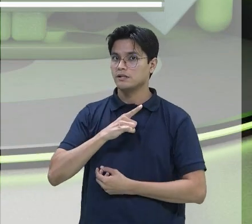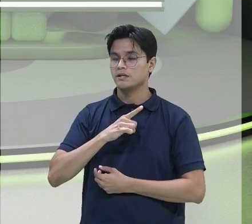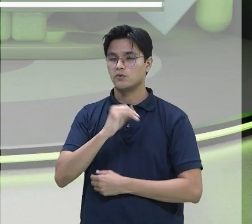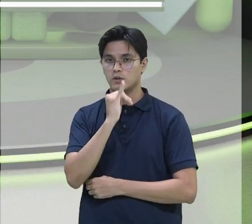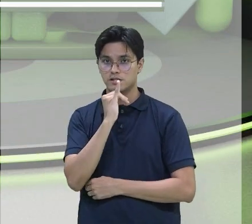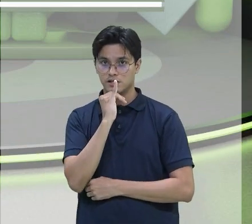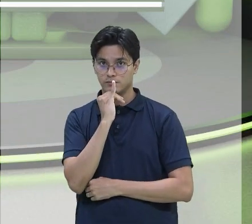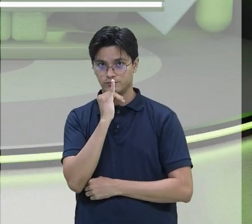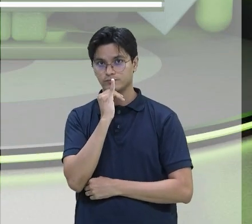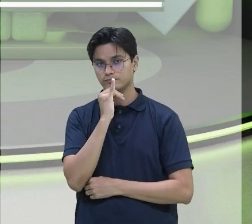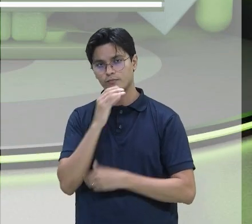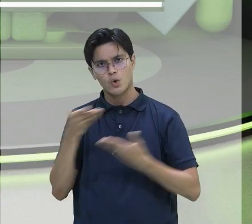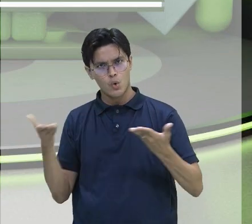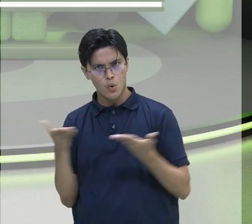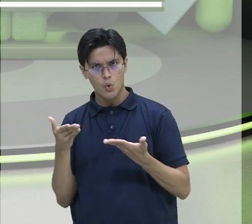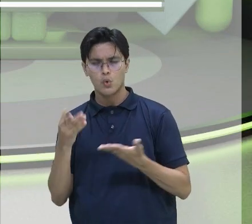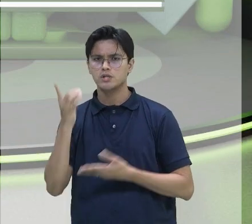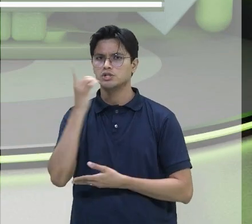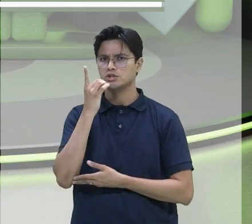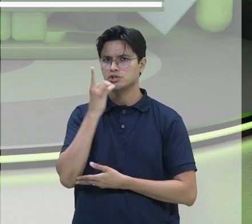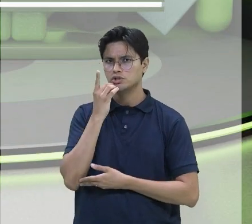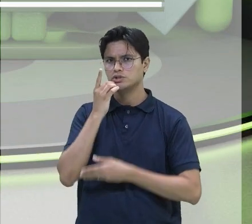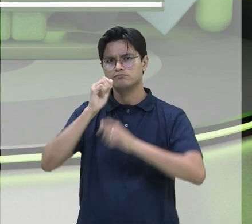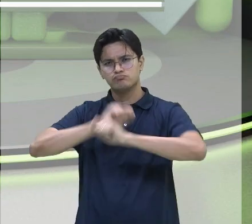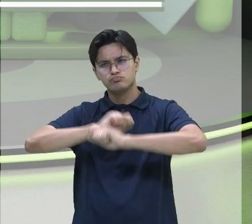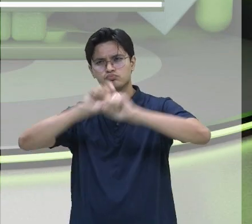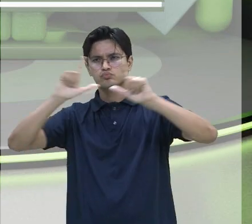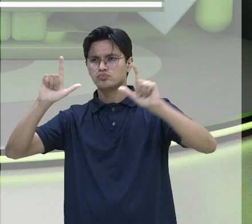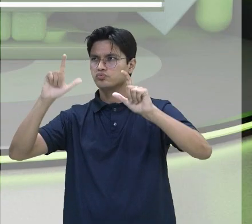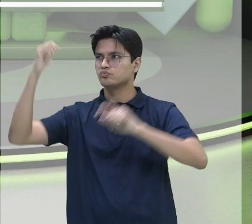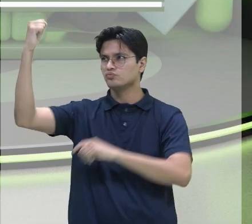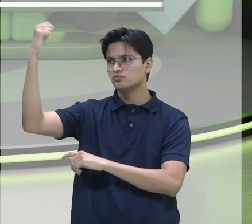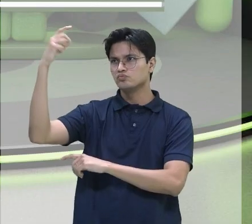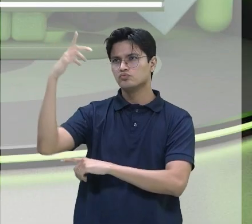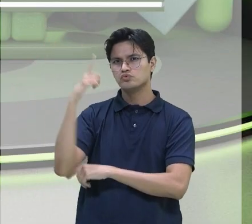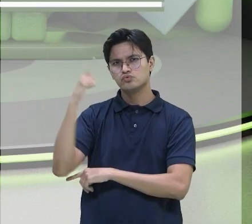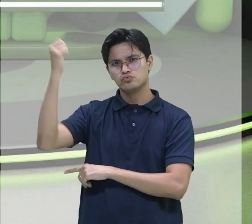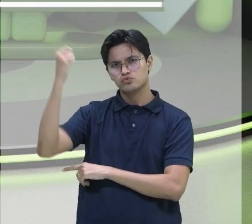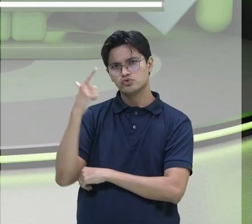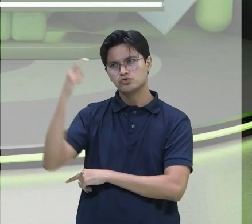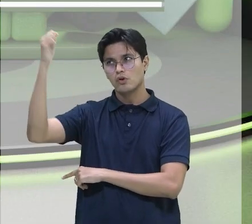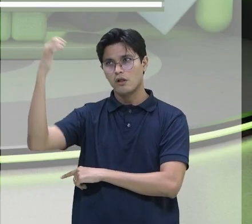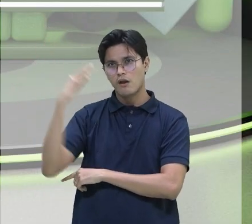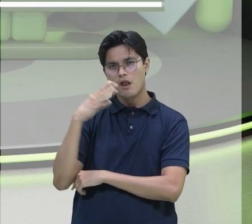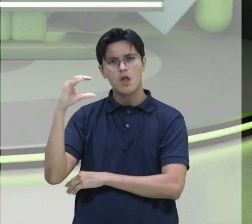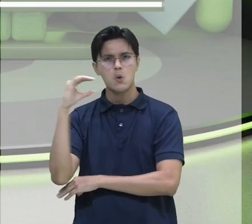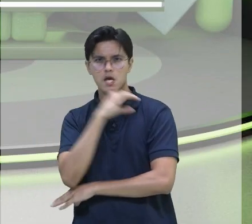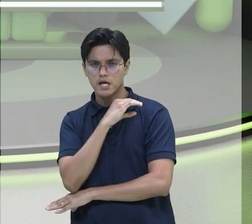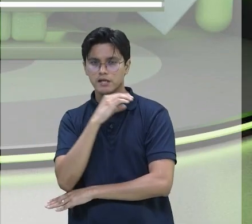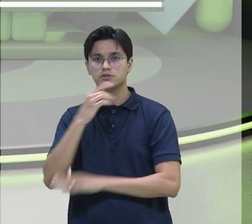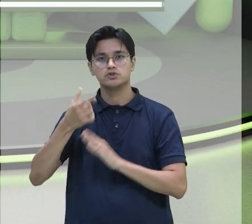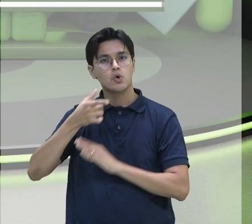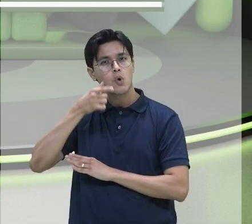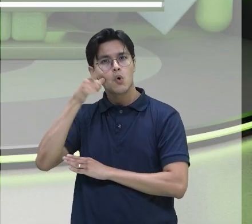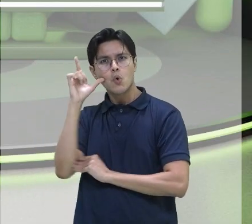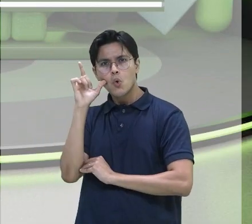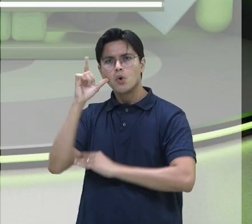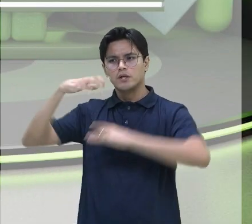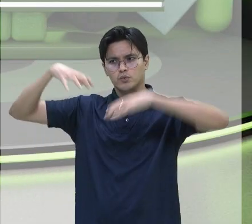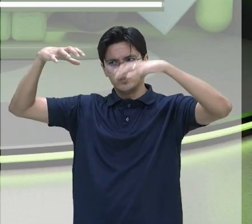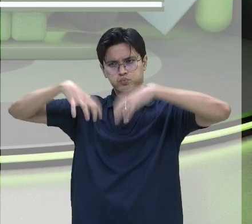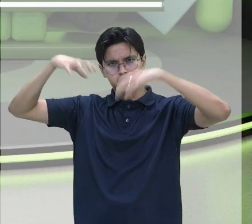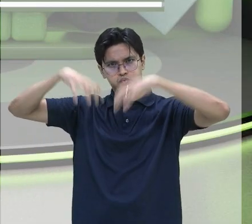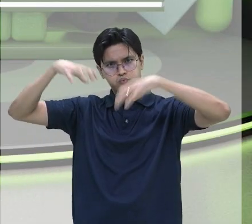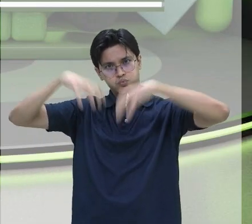exemplo, hoje está ensolarado e quente. Ontem choveu forte e amanhã